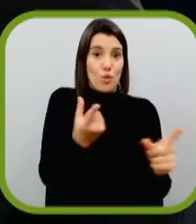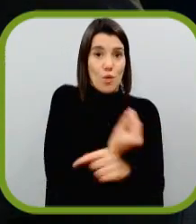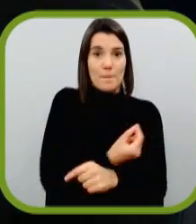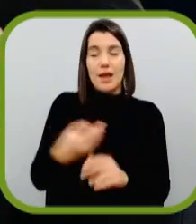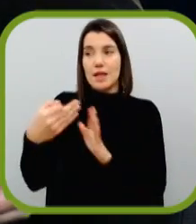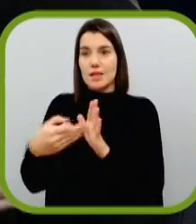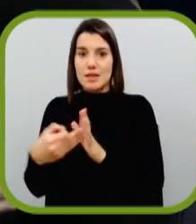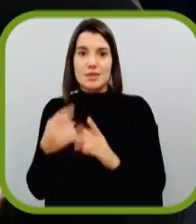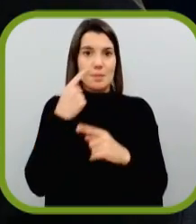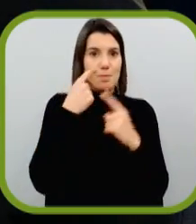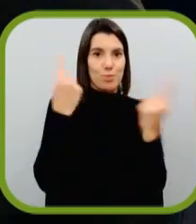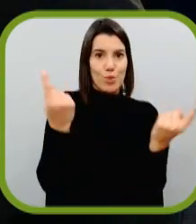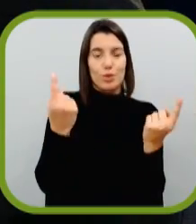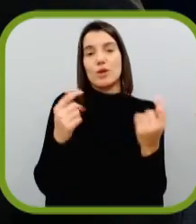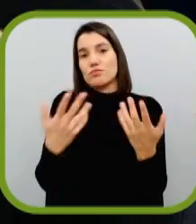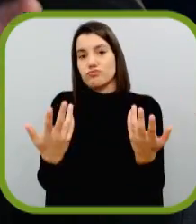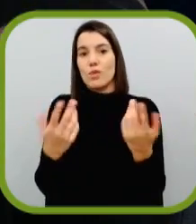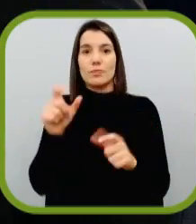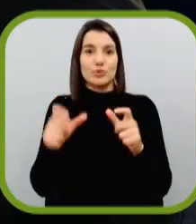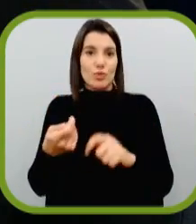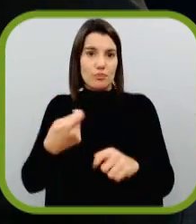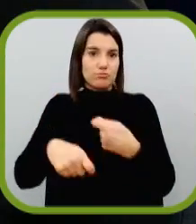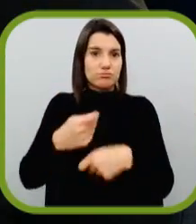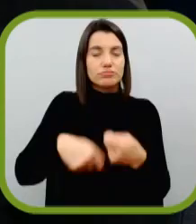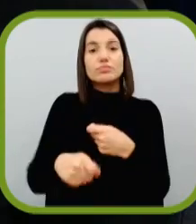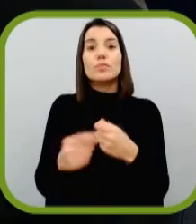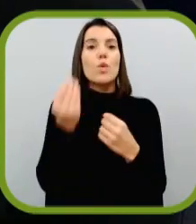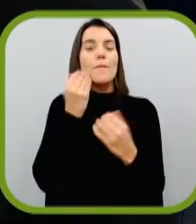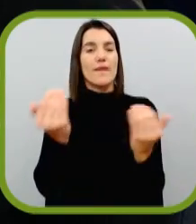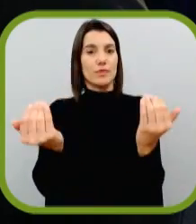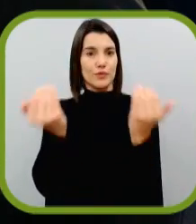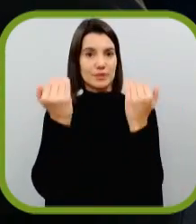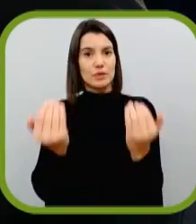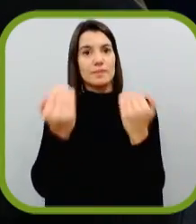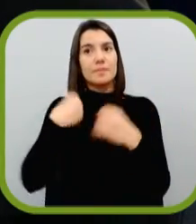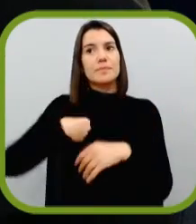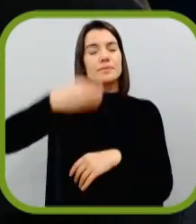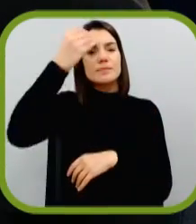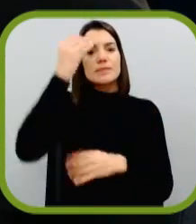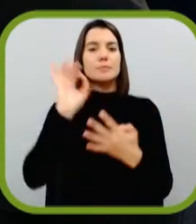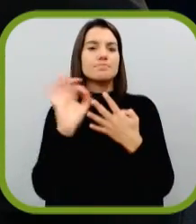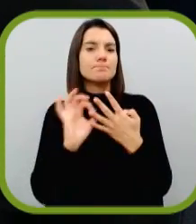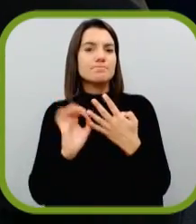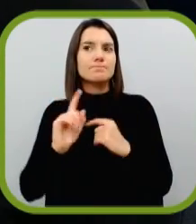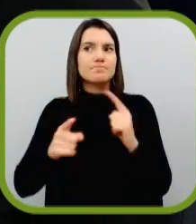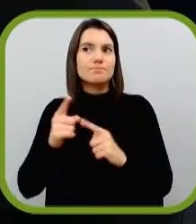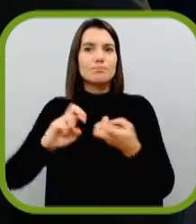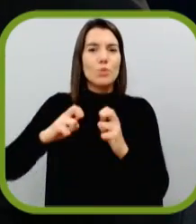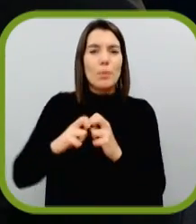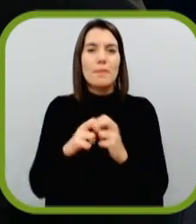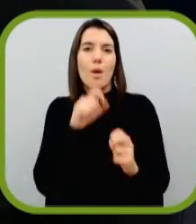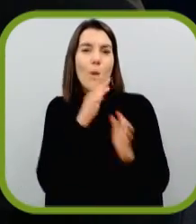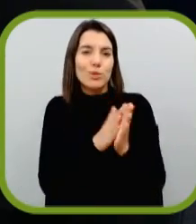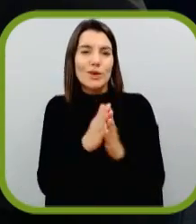o cliente e o público ao comerciante por meio de informação. Informação utilizada para identificar e definir problemas